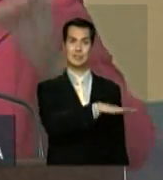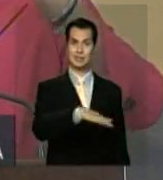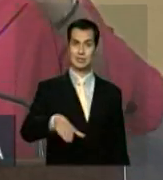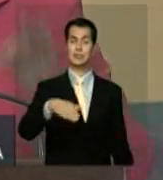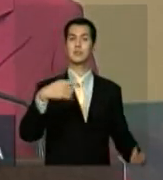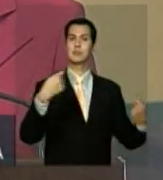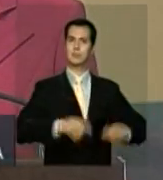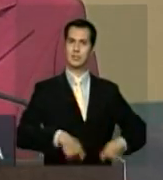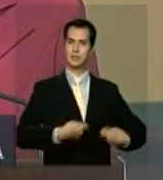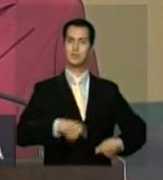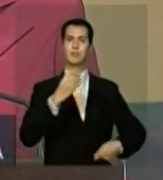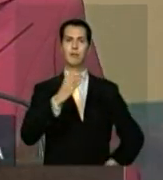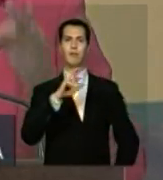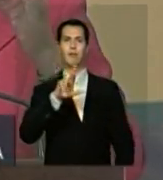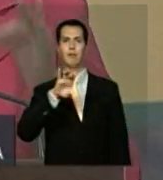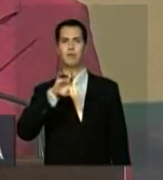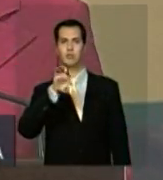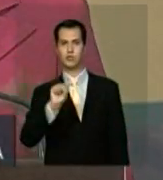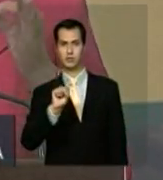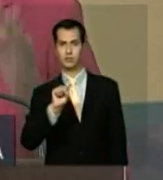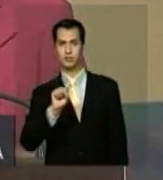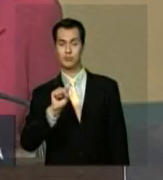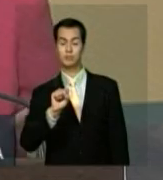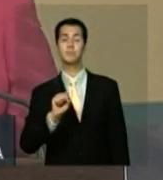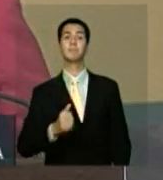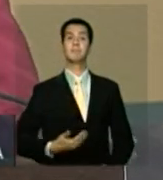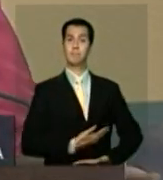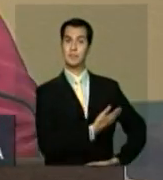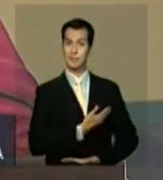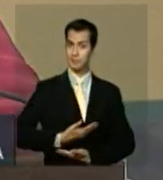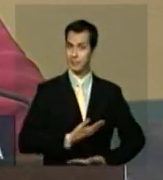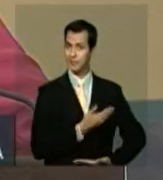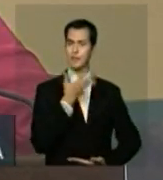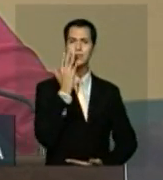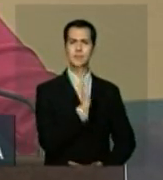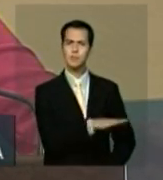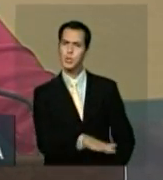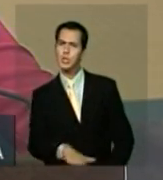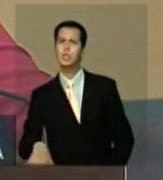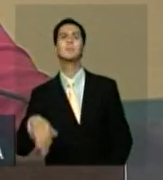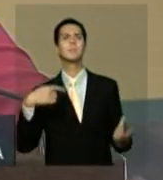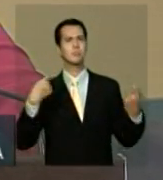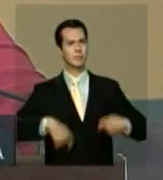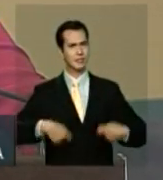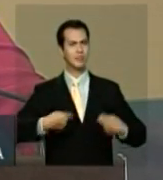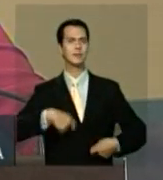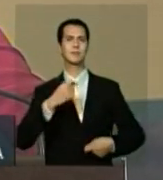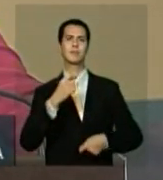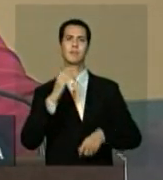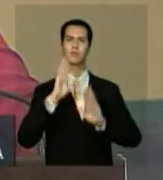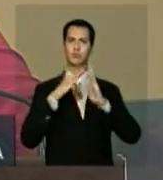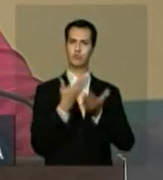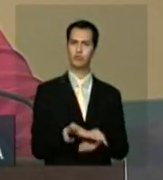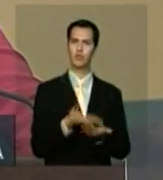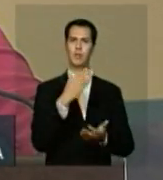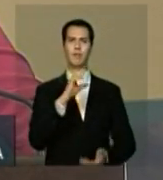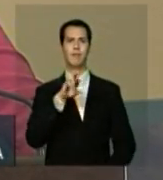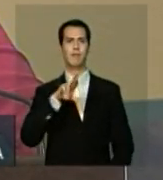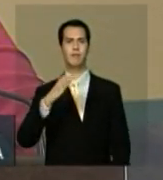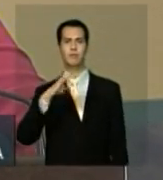garantir creches nós temos de garantir creches a partir de agora nós iremos